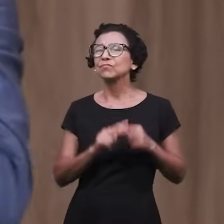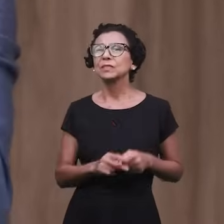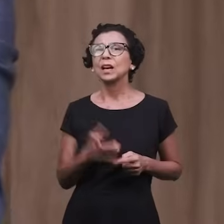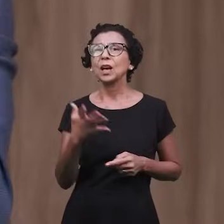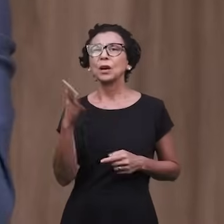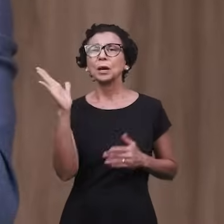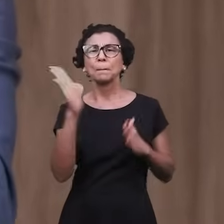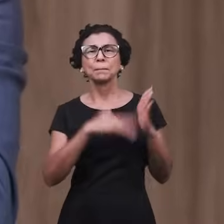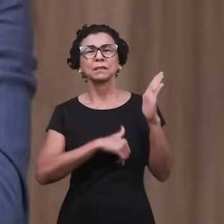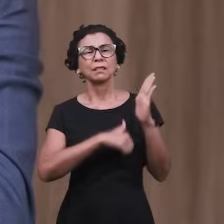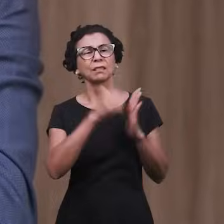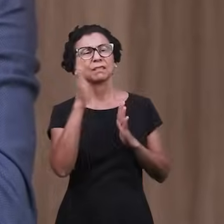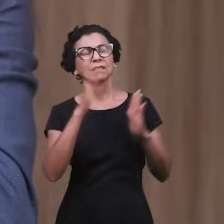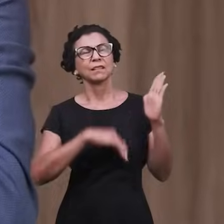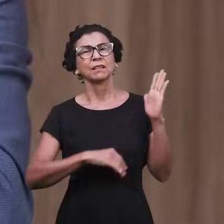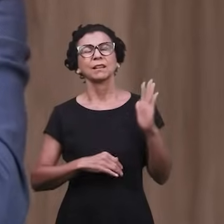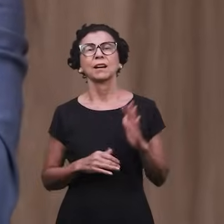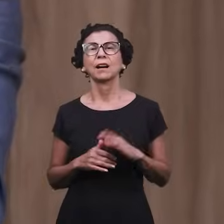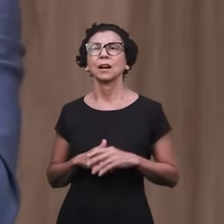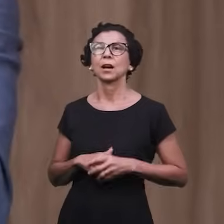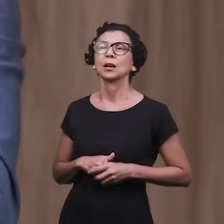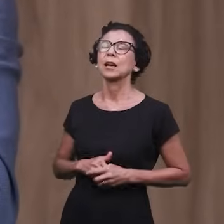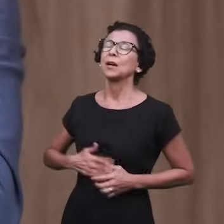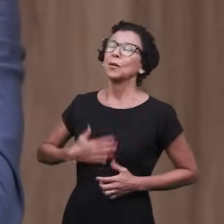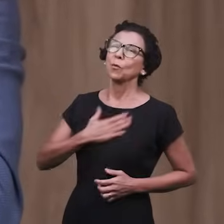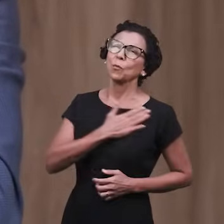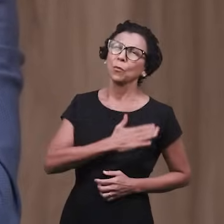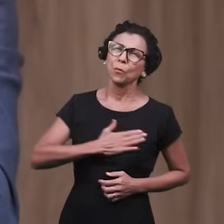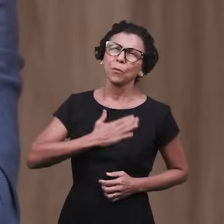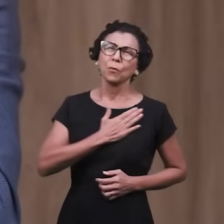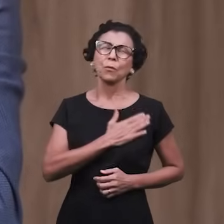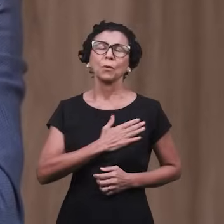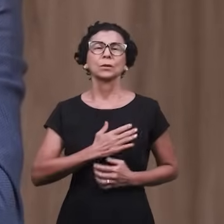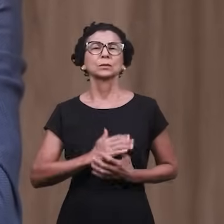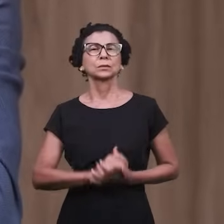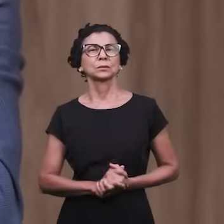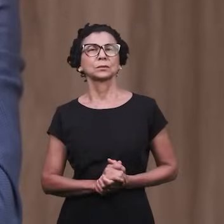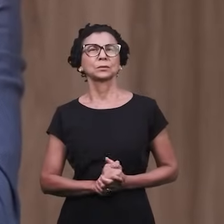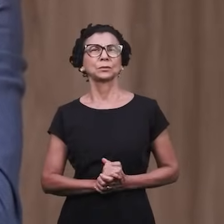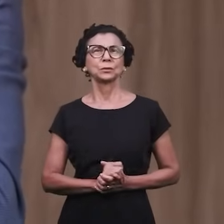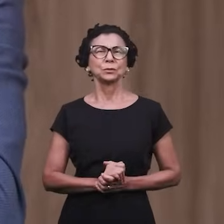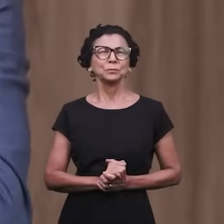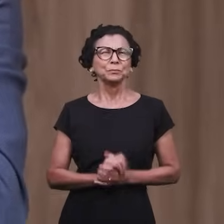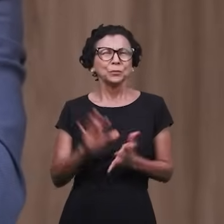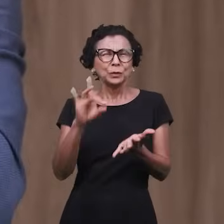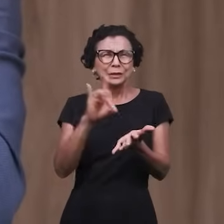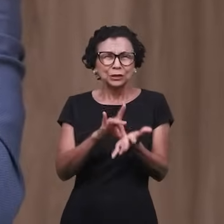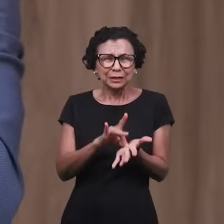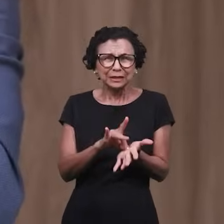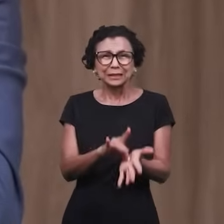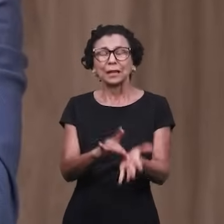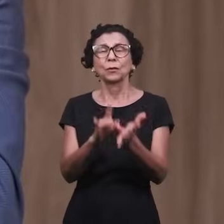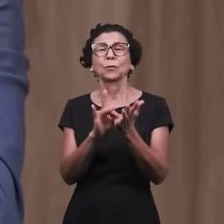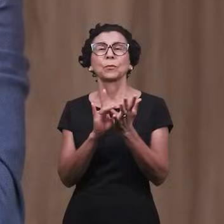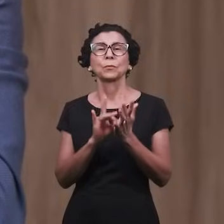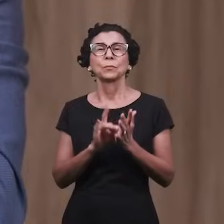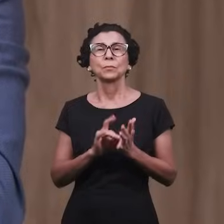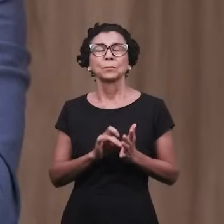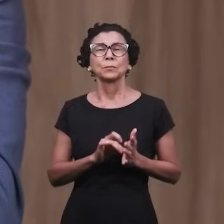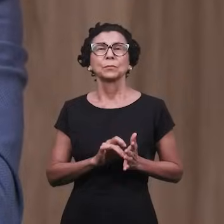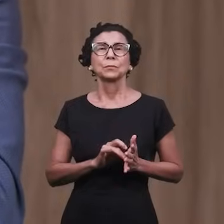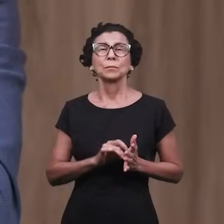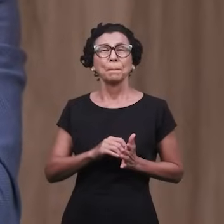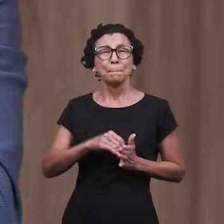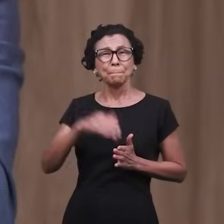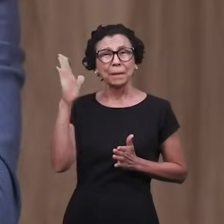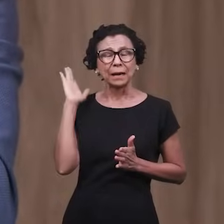quero pintar a guitarra, e eu gosto muito, na verdade, de deixar o mais original possível, né, o instrumento. Aí eu